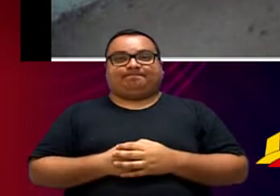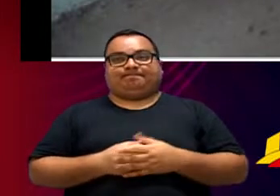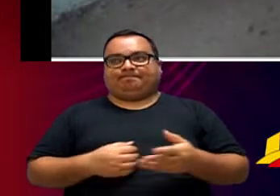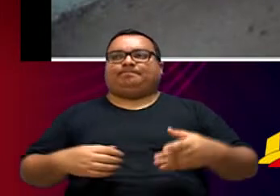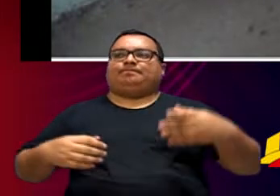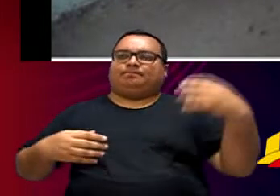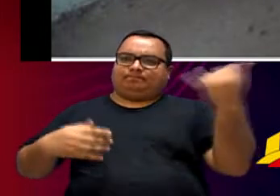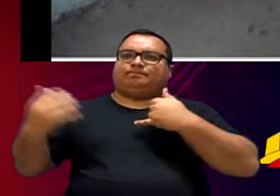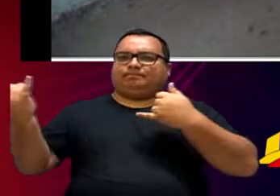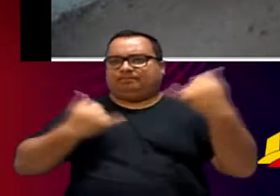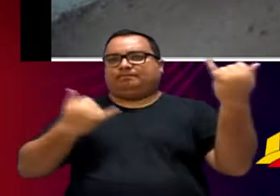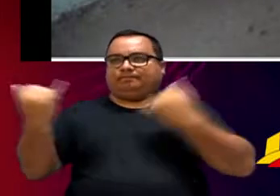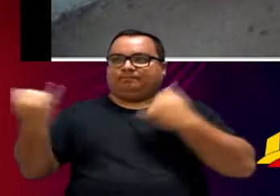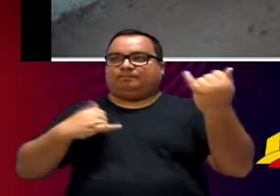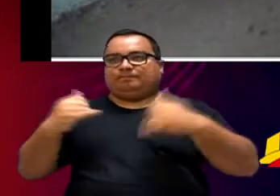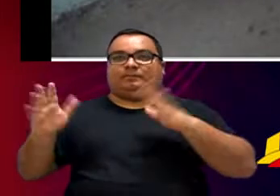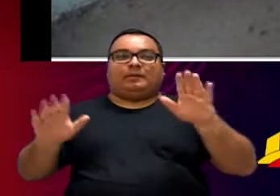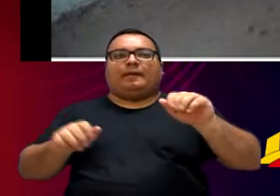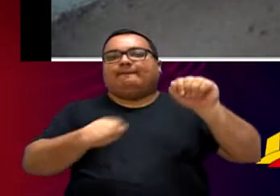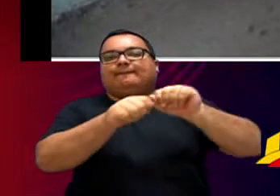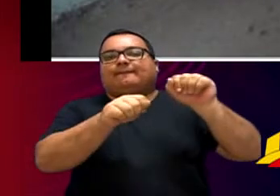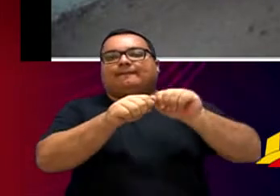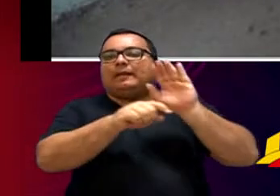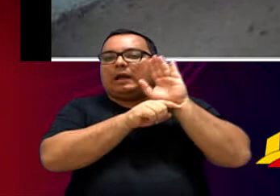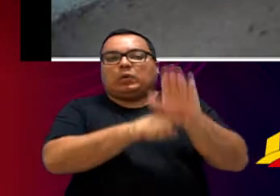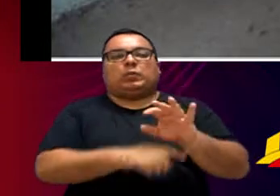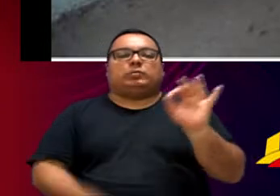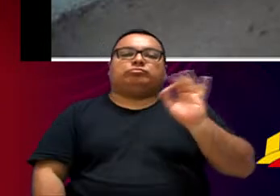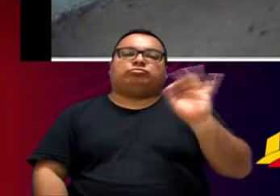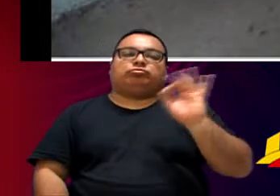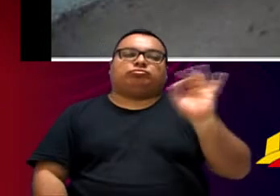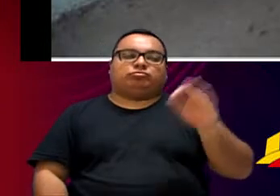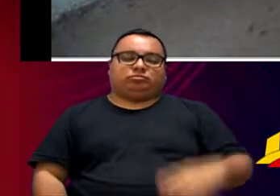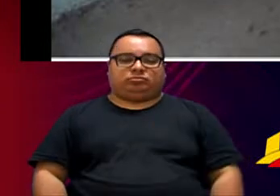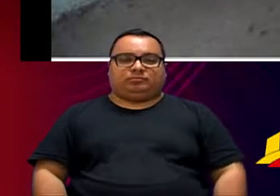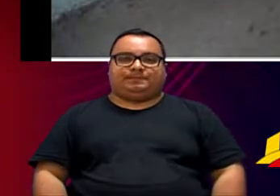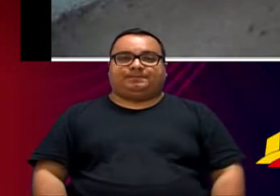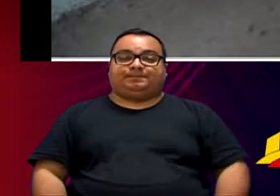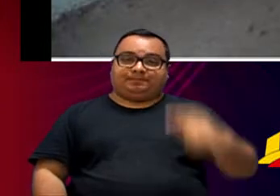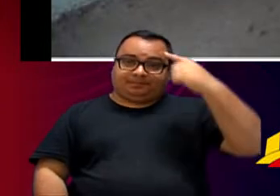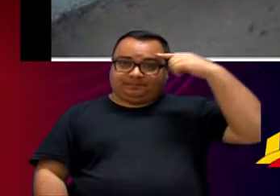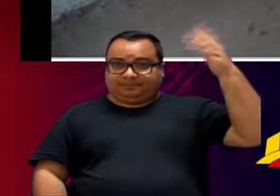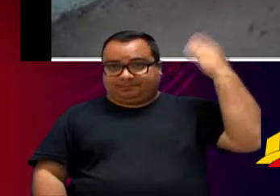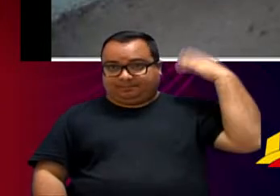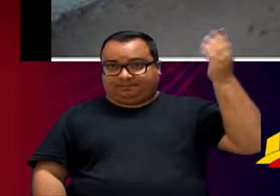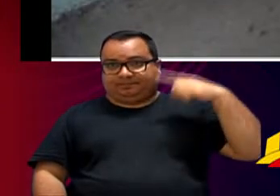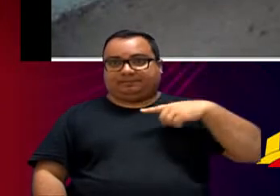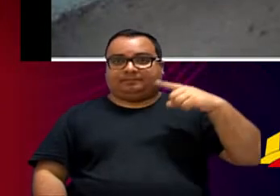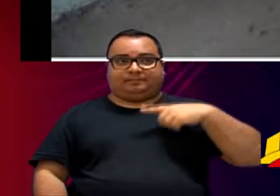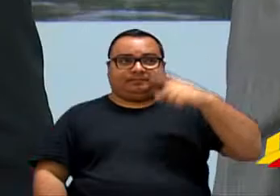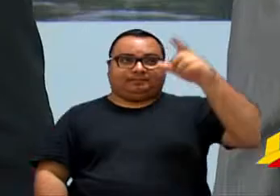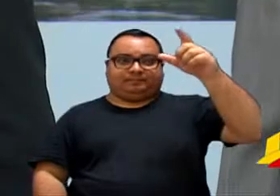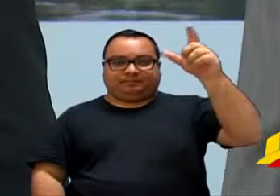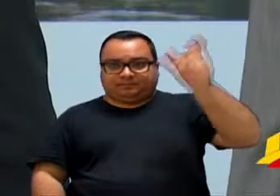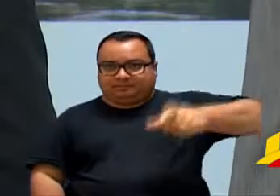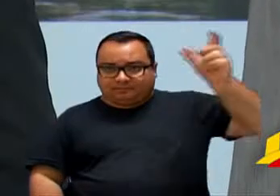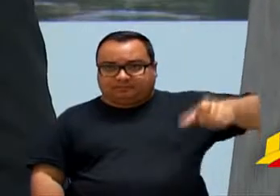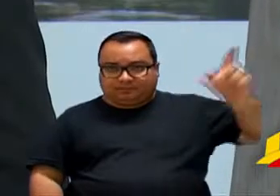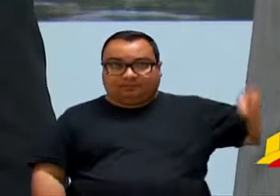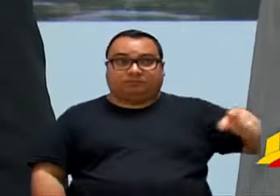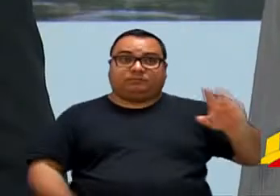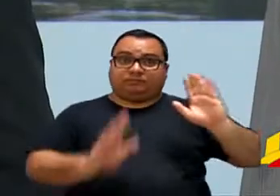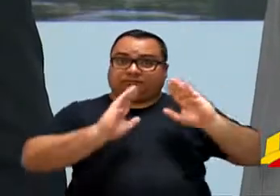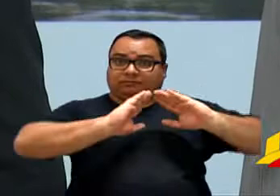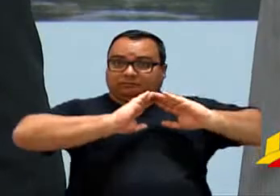gente Eu tenho pessoas que se prontificaram se quiser assumem o espaço